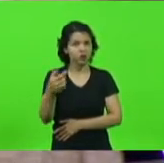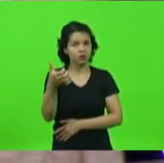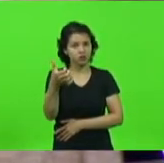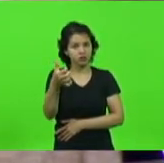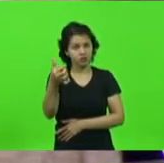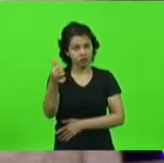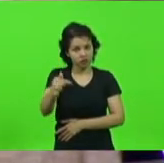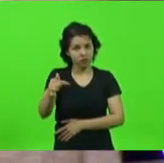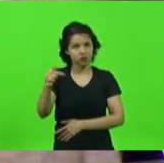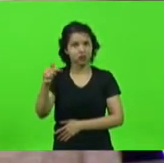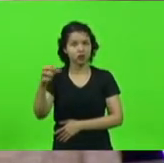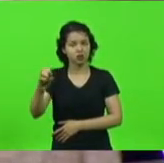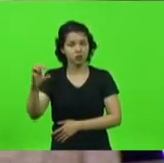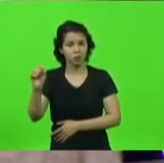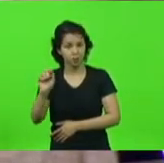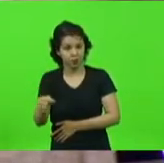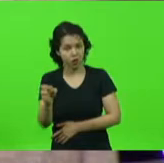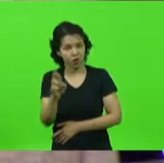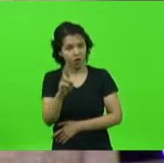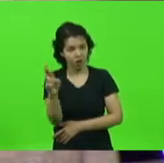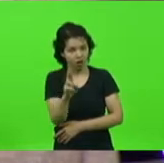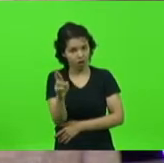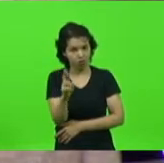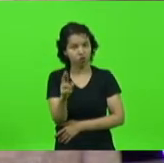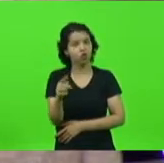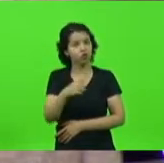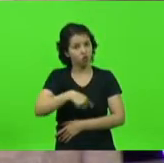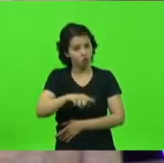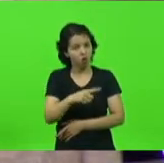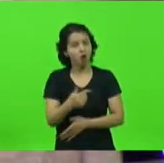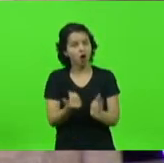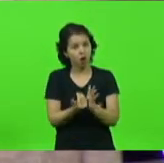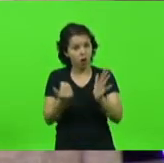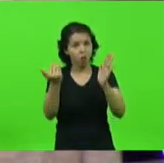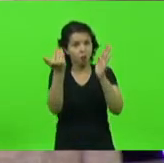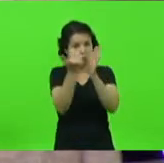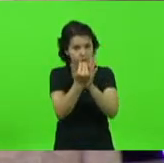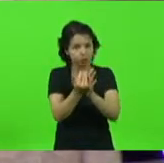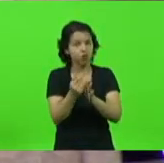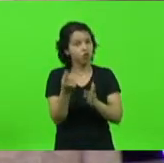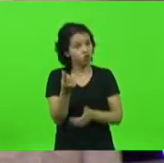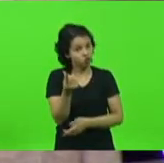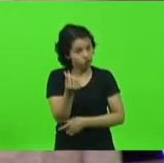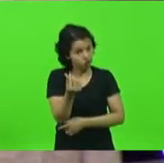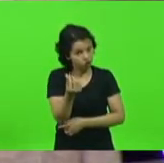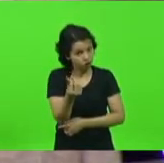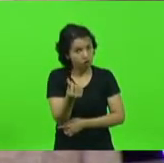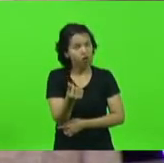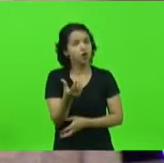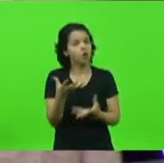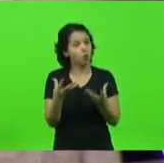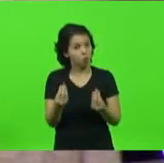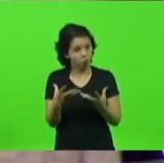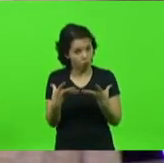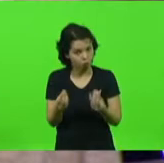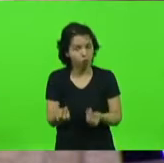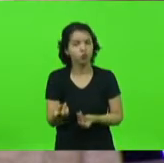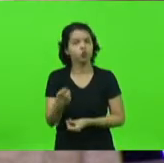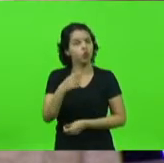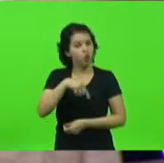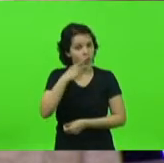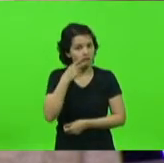R$ 13.700.000. É o custo desse aumento que nós estamos dando aqui. Isso é muito dinheiro, senhores. Como eu falei para vocês,